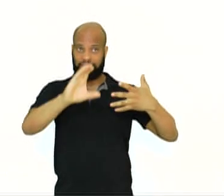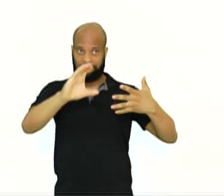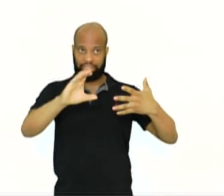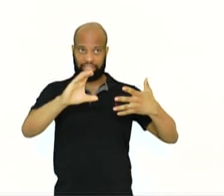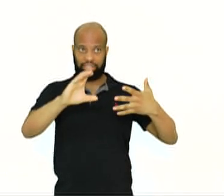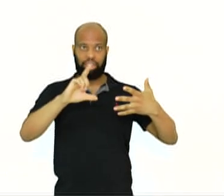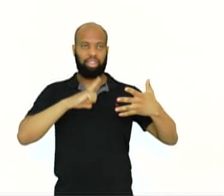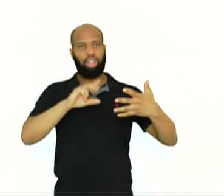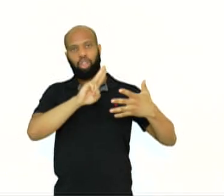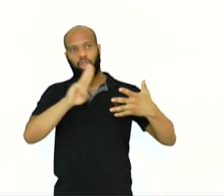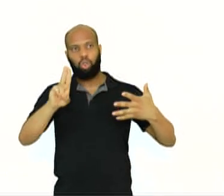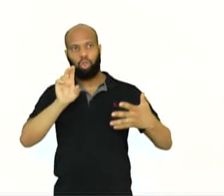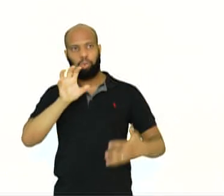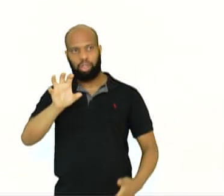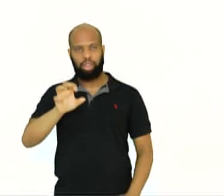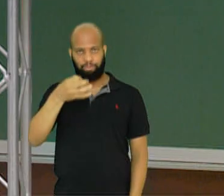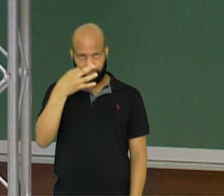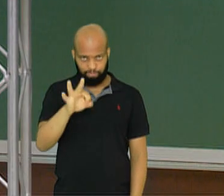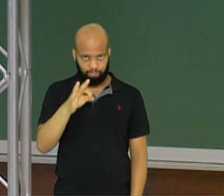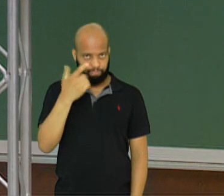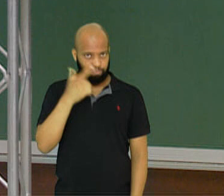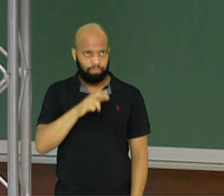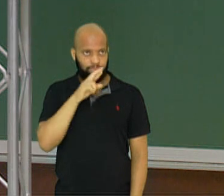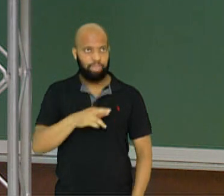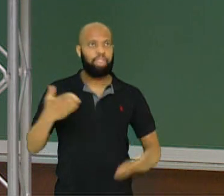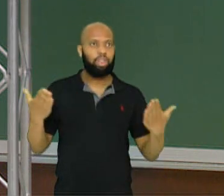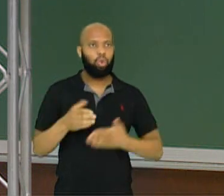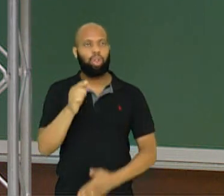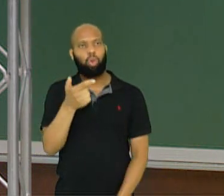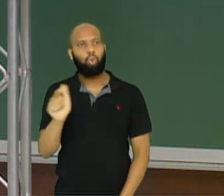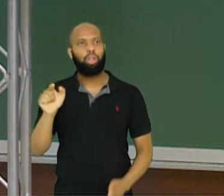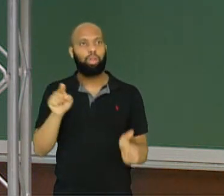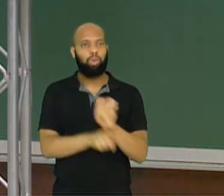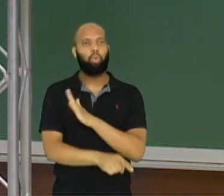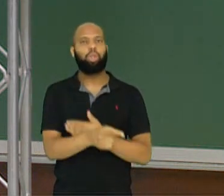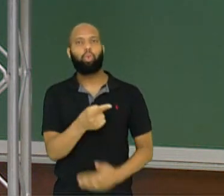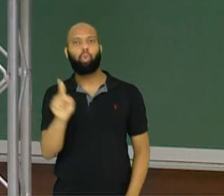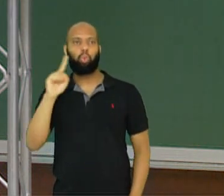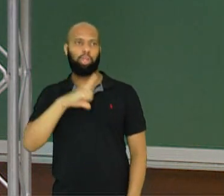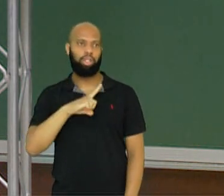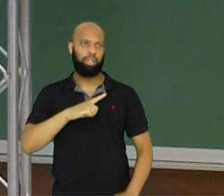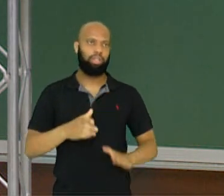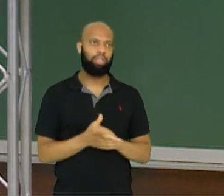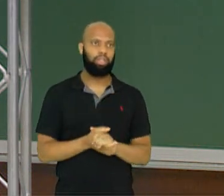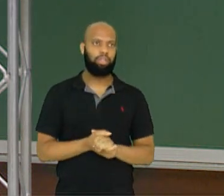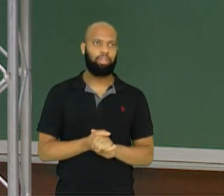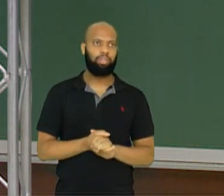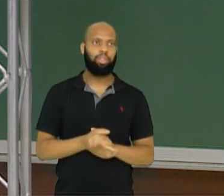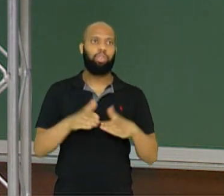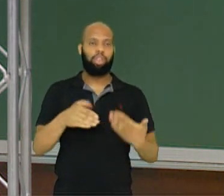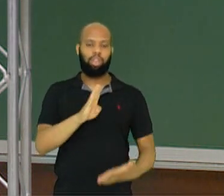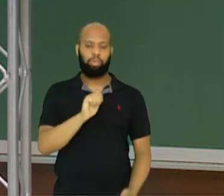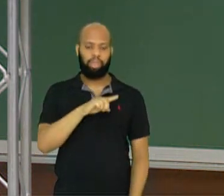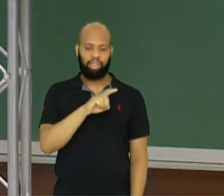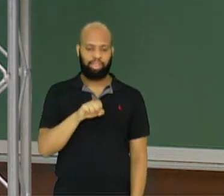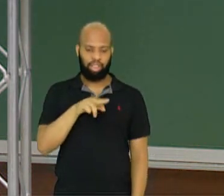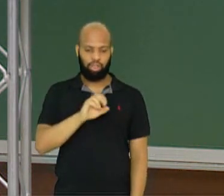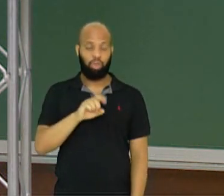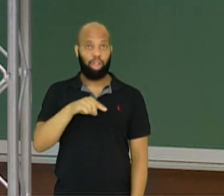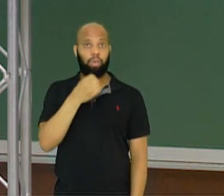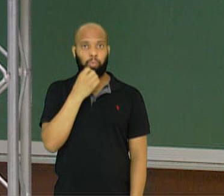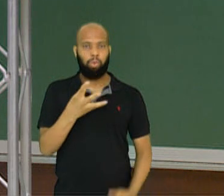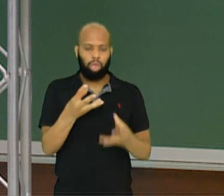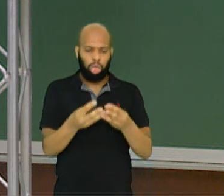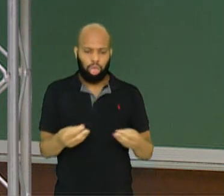o bromoetano. Acertou? Então vamos para o próximo, é o último exercício. O benzeno, embora seja um excelente